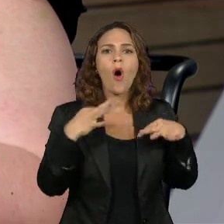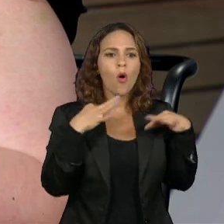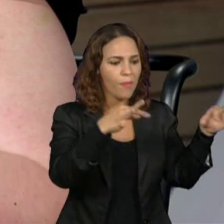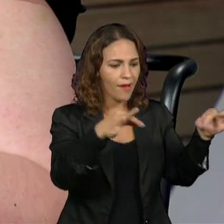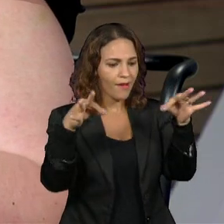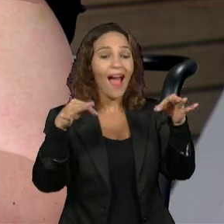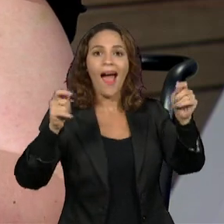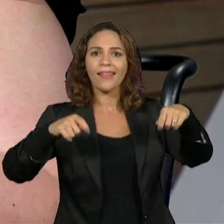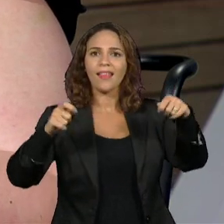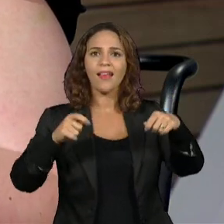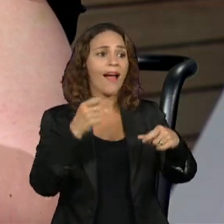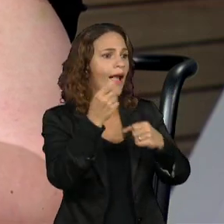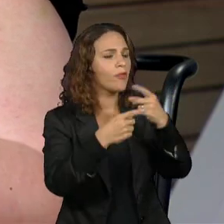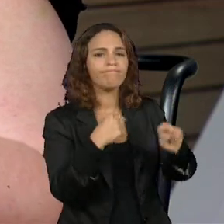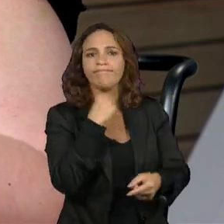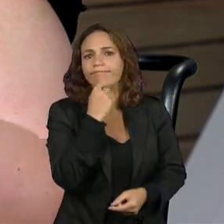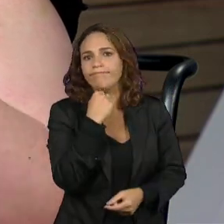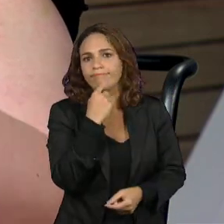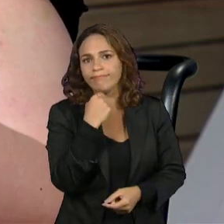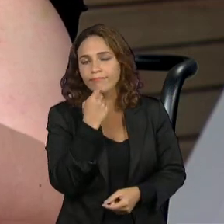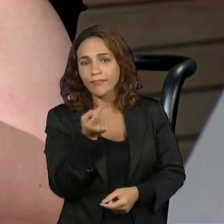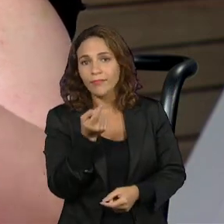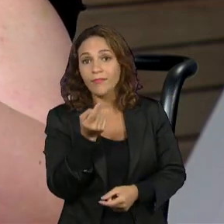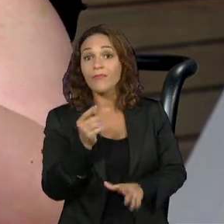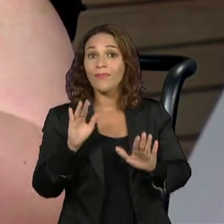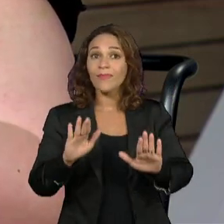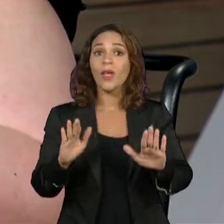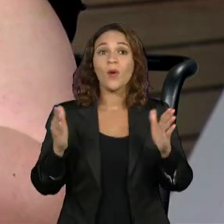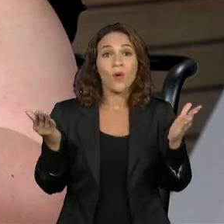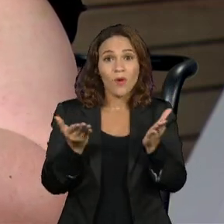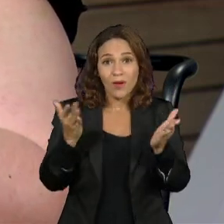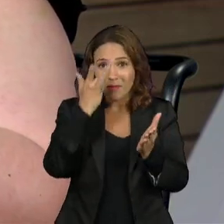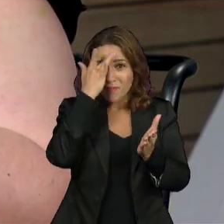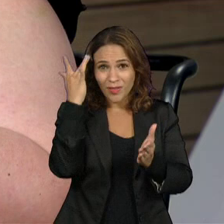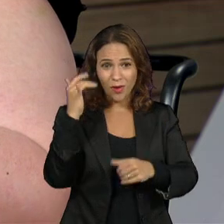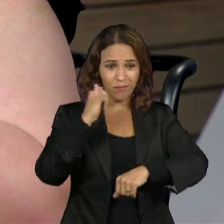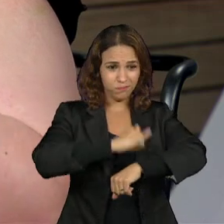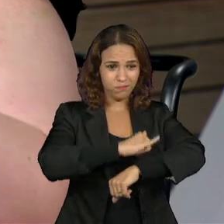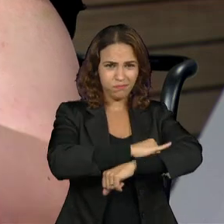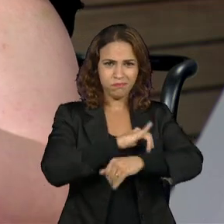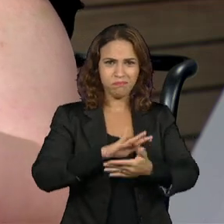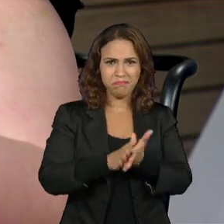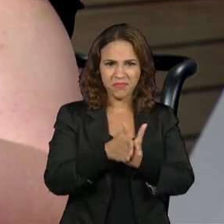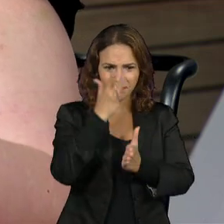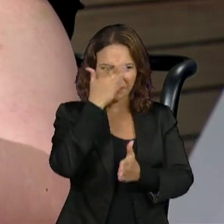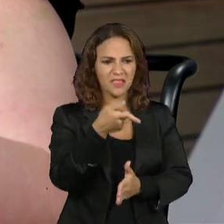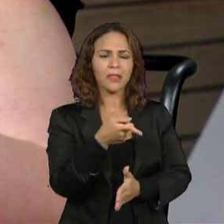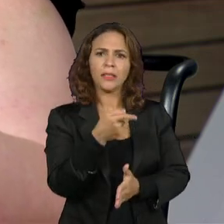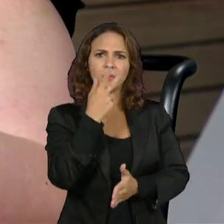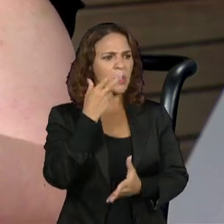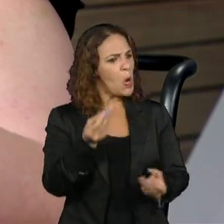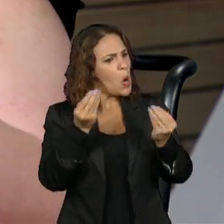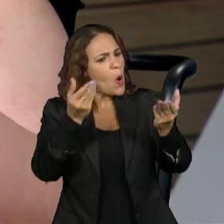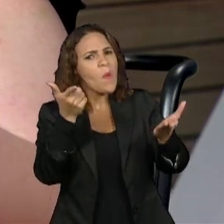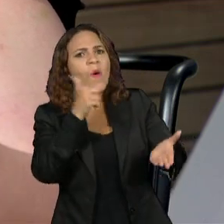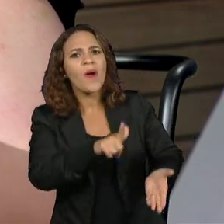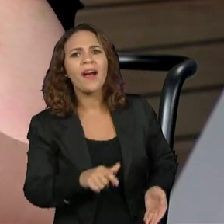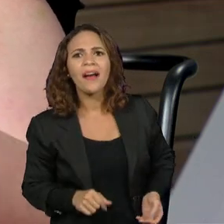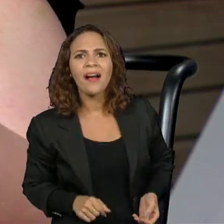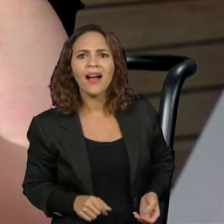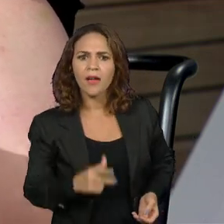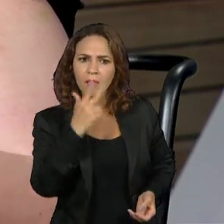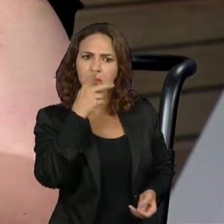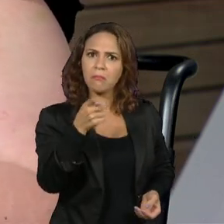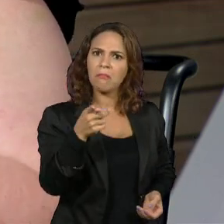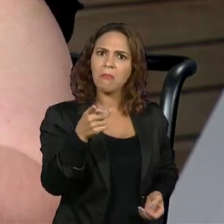tem muitas que não conseguem. Mas, assim, isso, para quem é gordofóbico, é uma afronta tremenda. né? Eles verem que